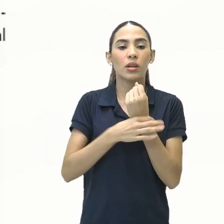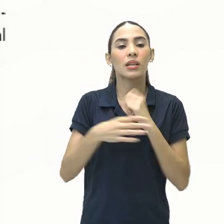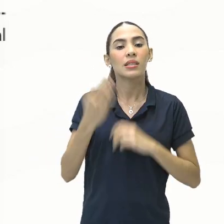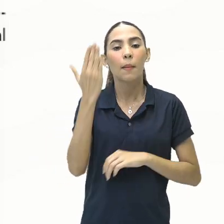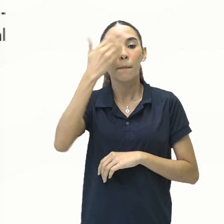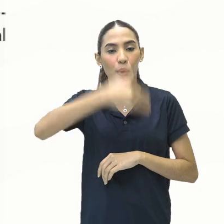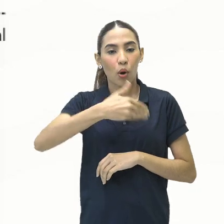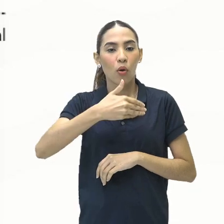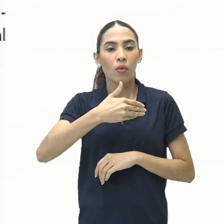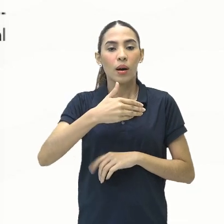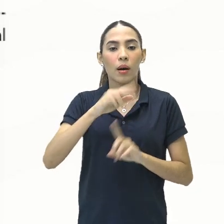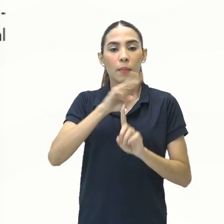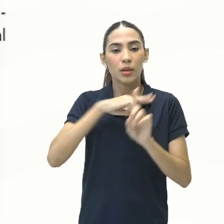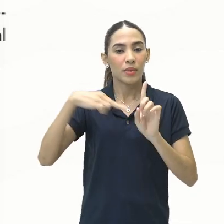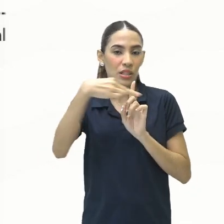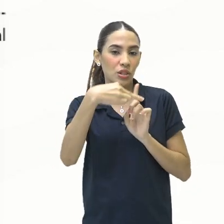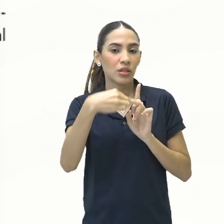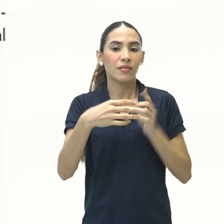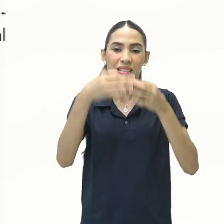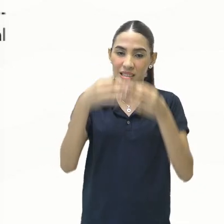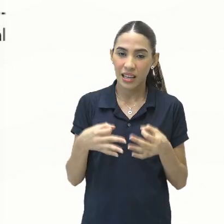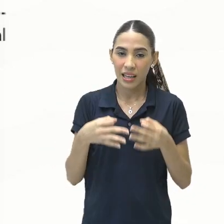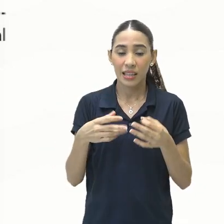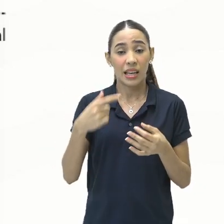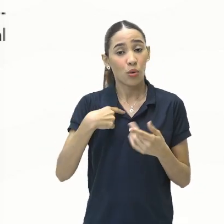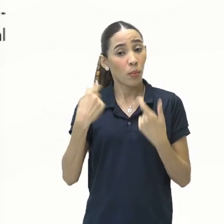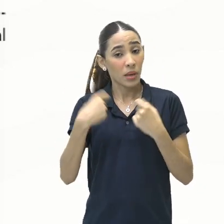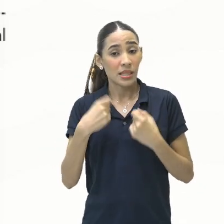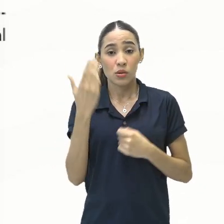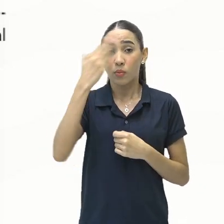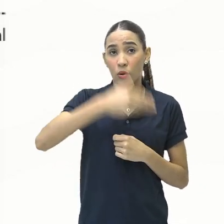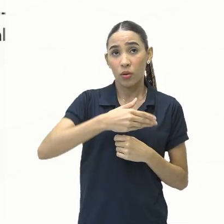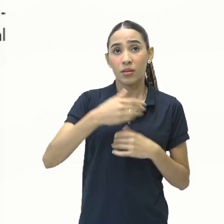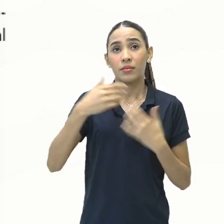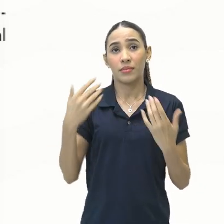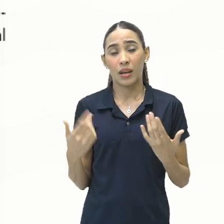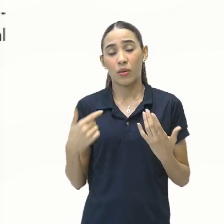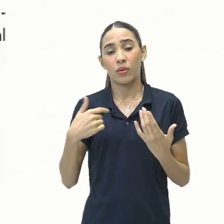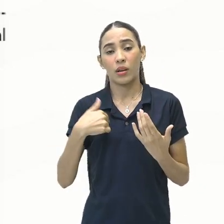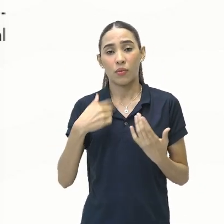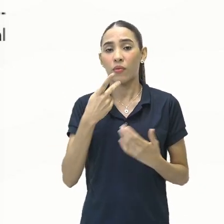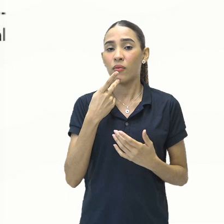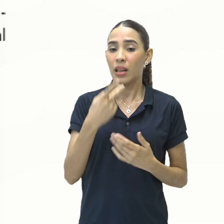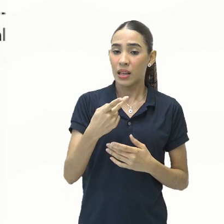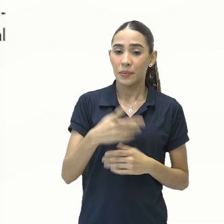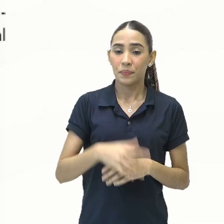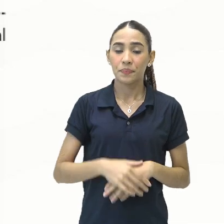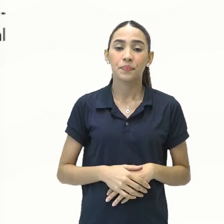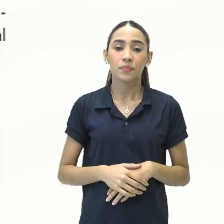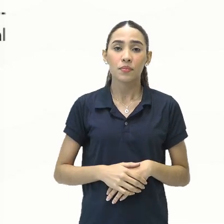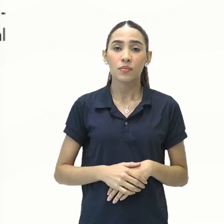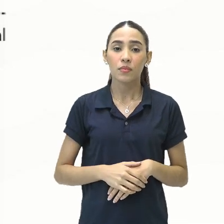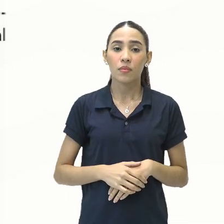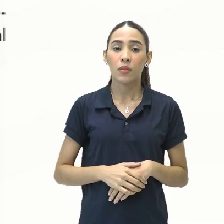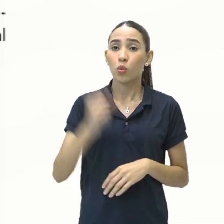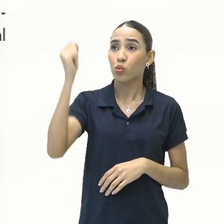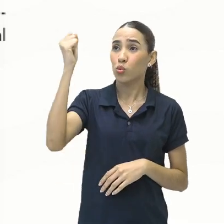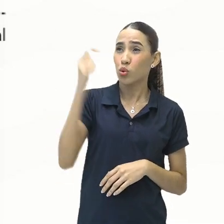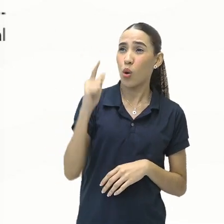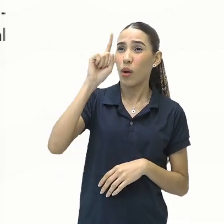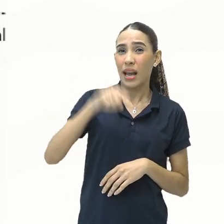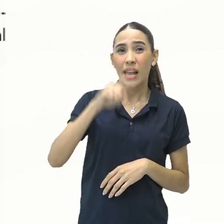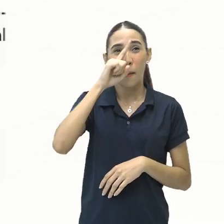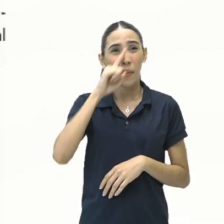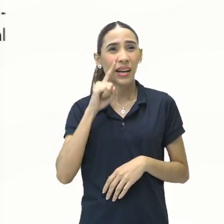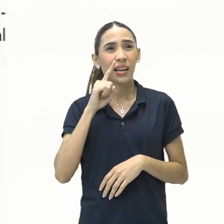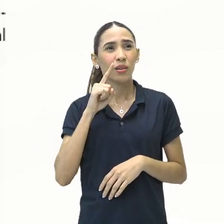que está correto. Então, eu tenho que ter provas. Poxa, eu acabei de dizer que o sol é amarelo.